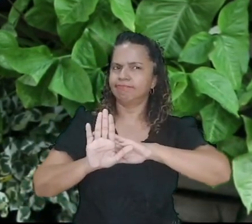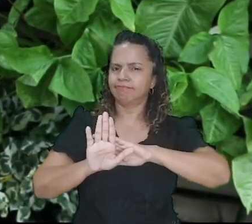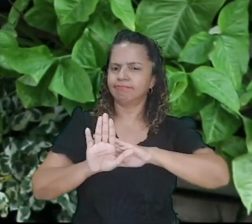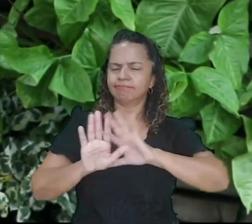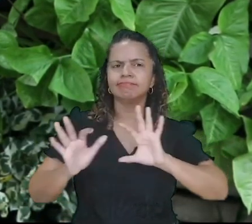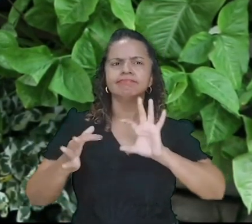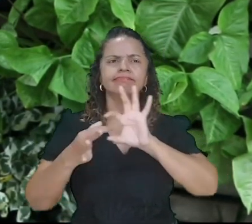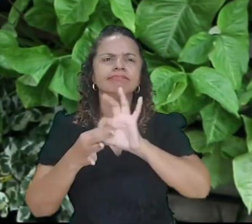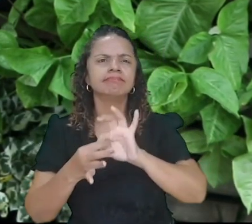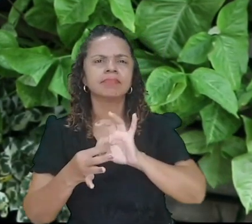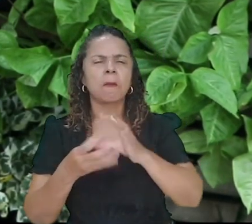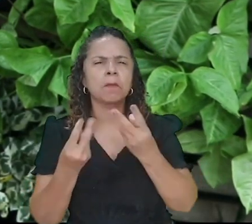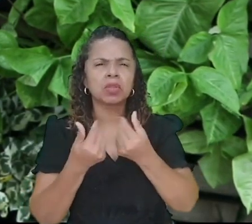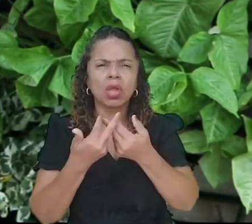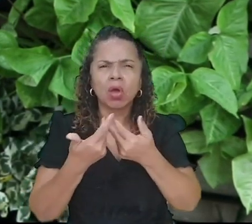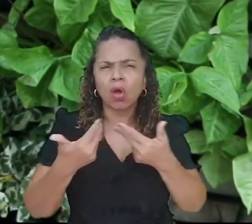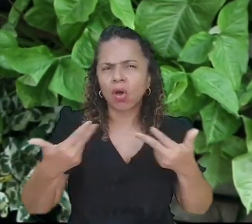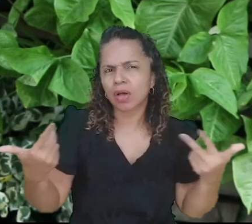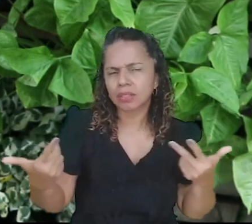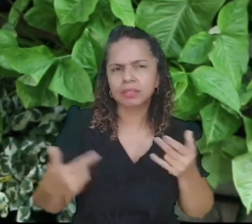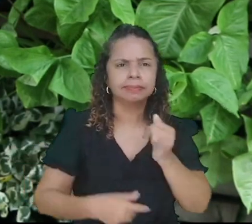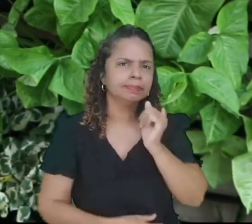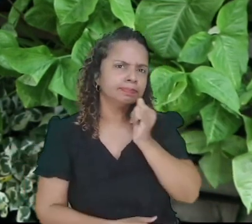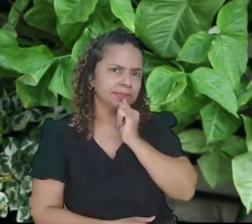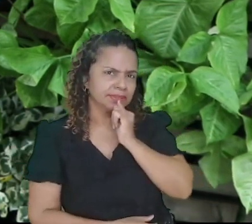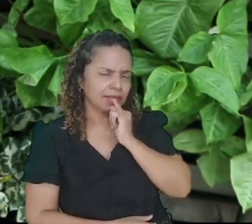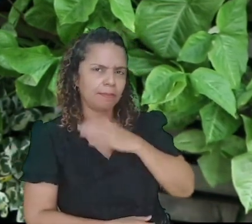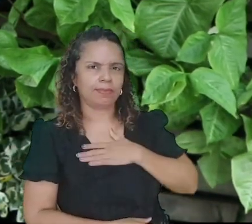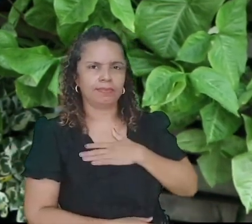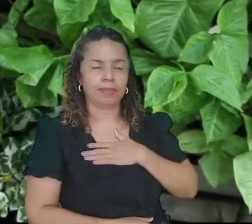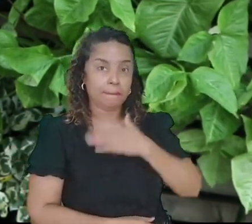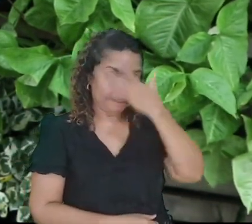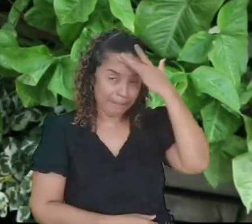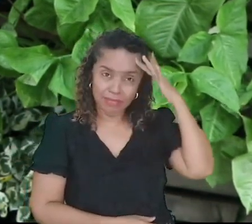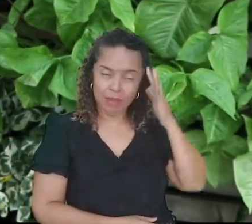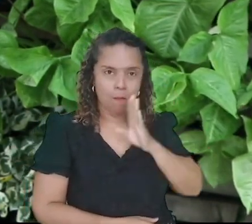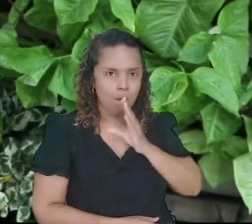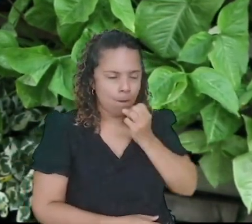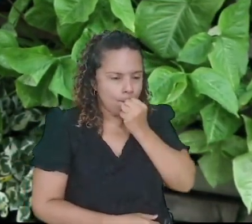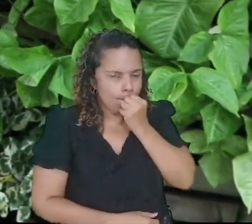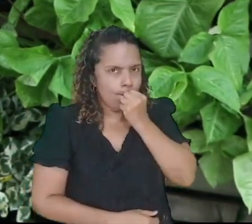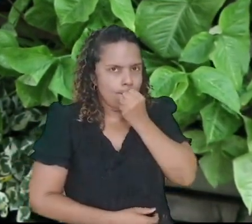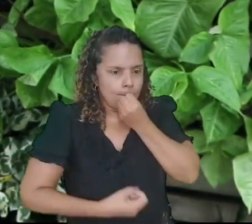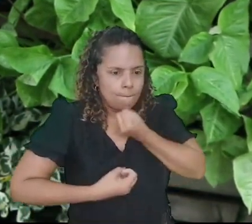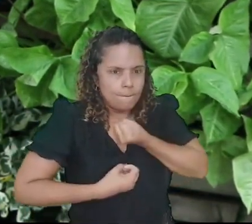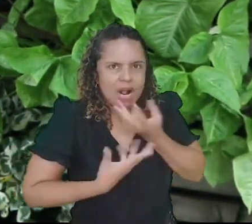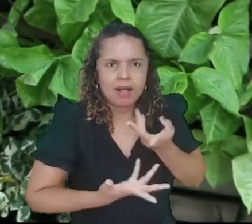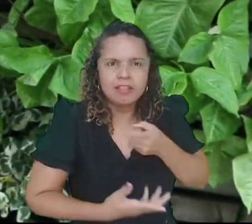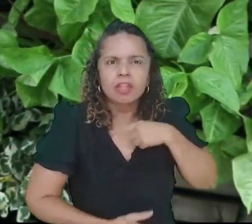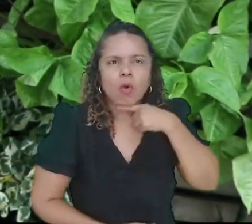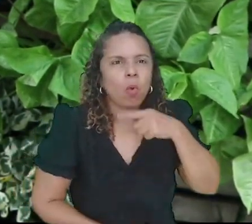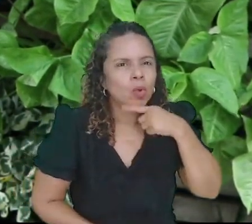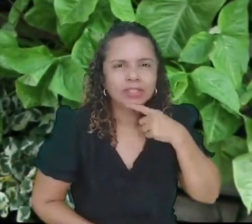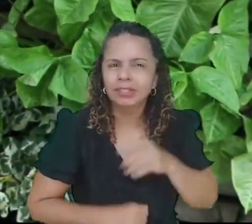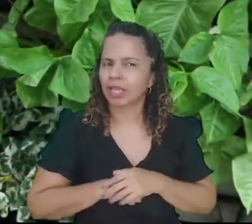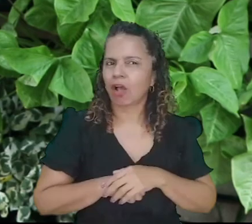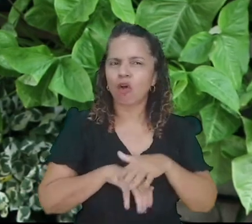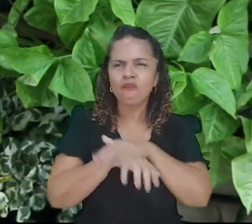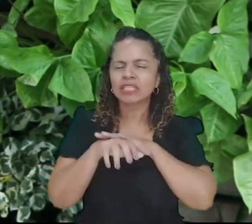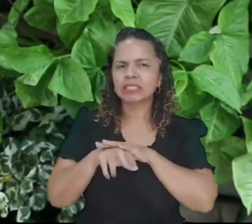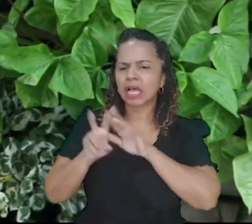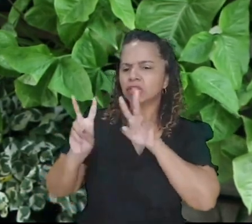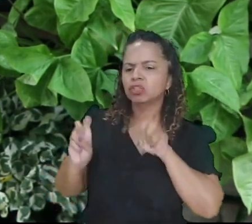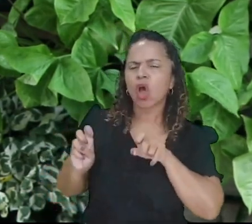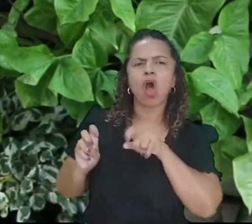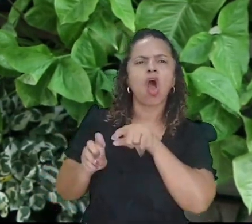associados a muitos elementos, né, do fato de não falar abertamente, não conversar sobre, não